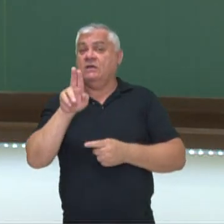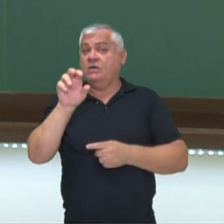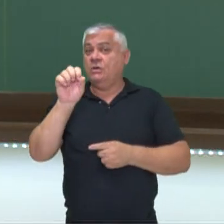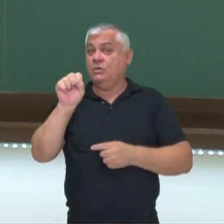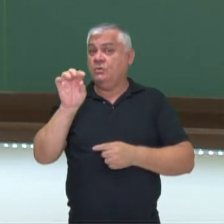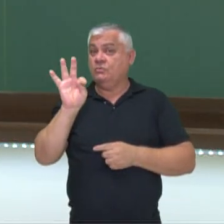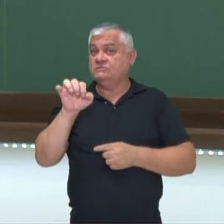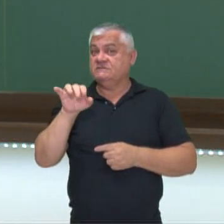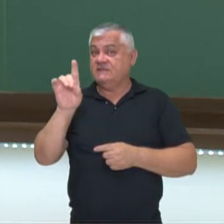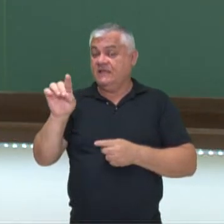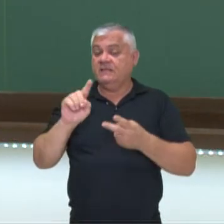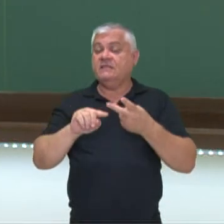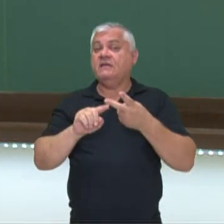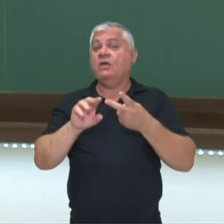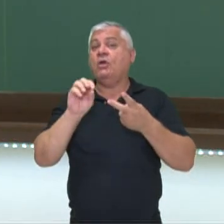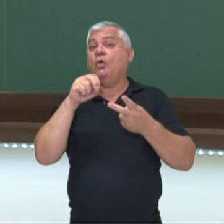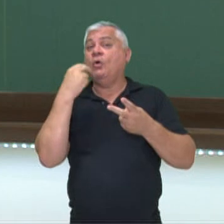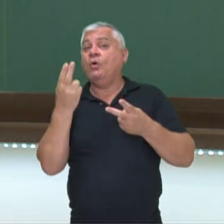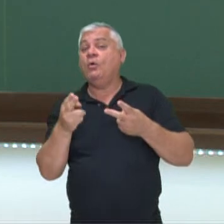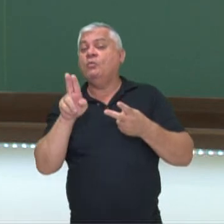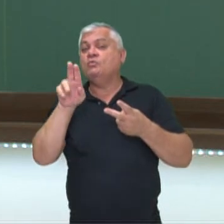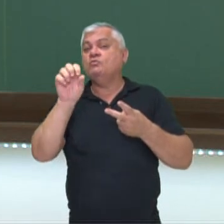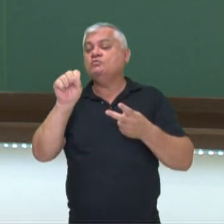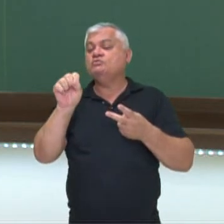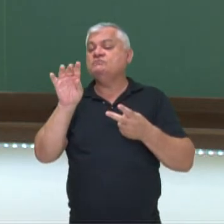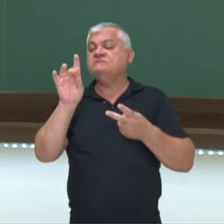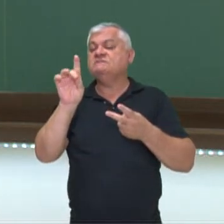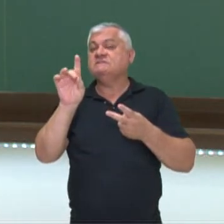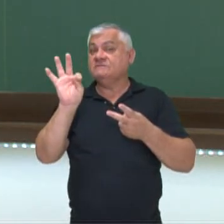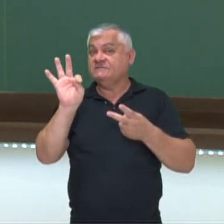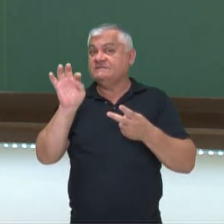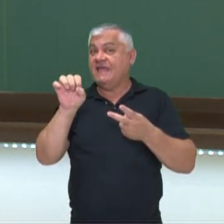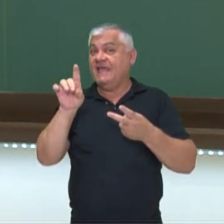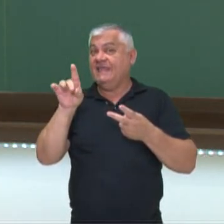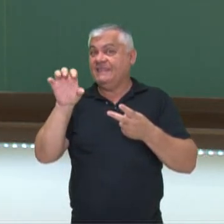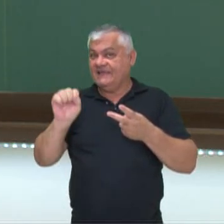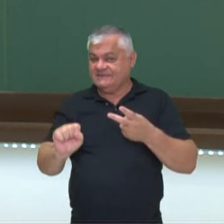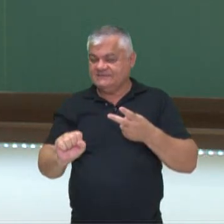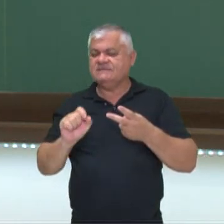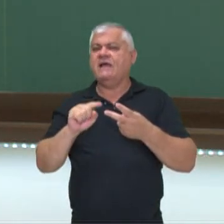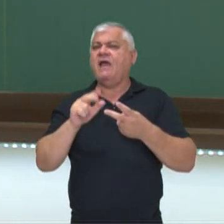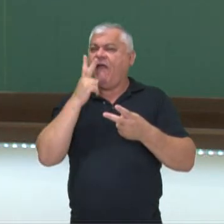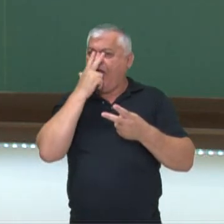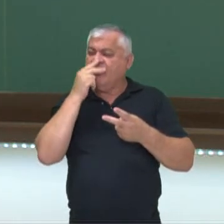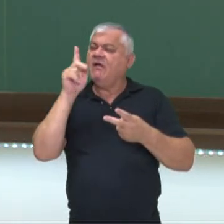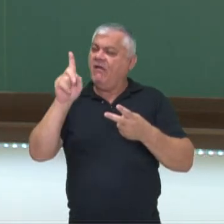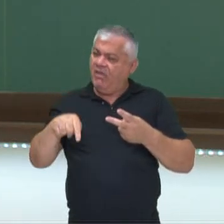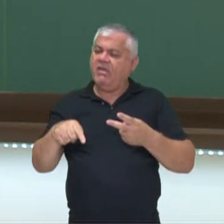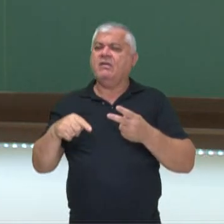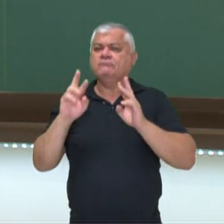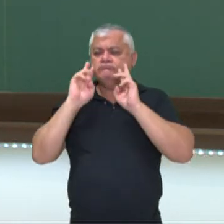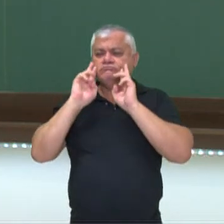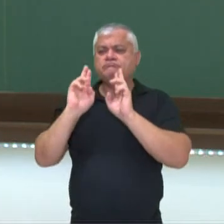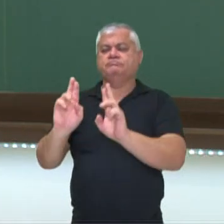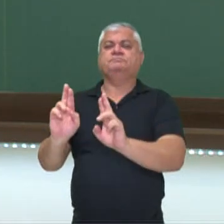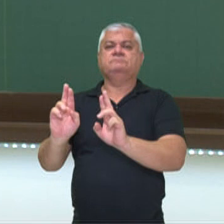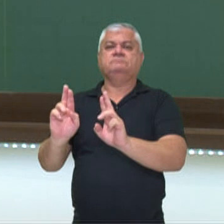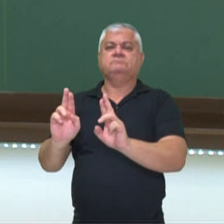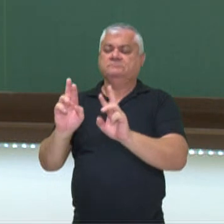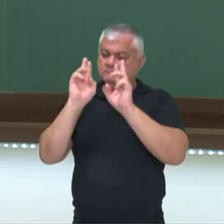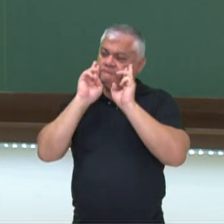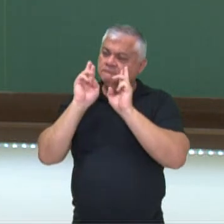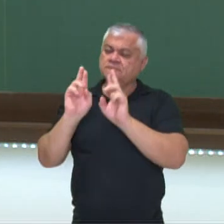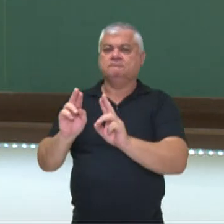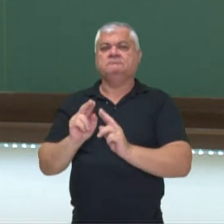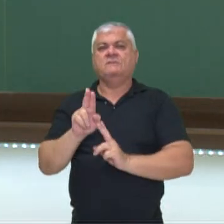os tedes para comunicar-se com os demais, só que de forma acreditando que é uma forma mais respeitosa de